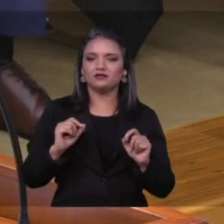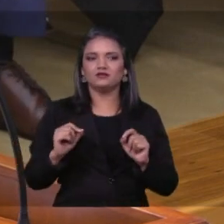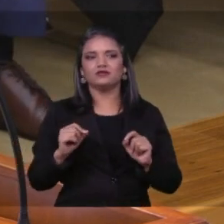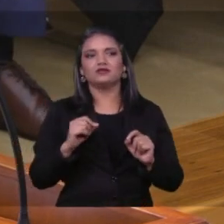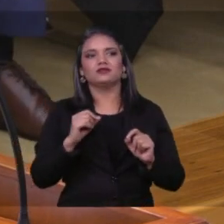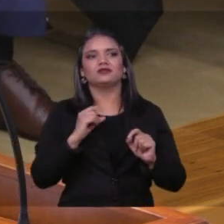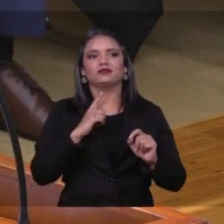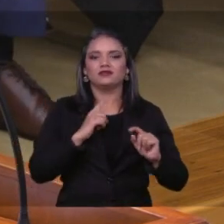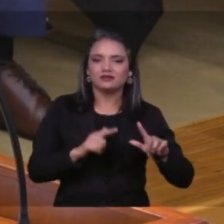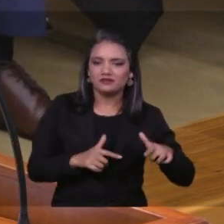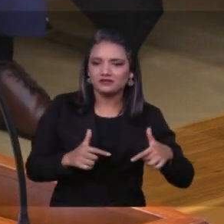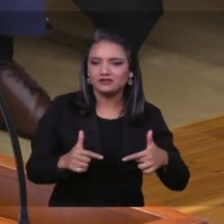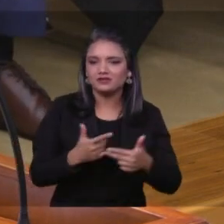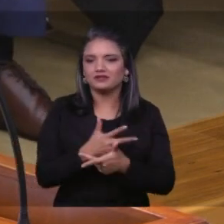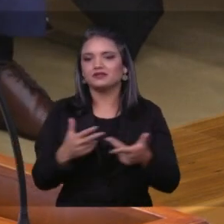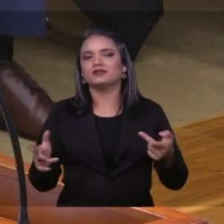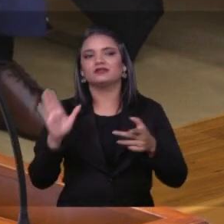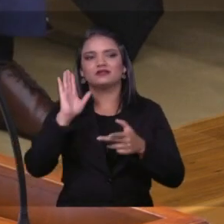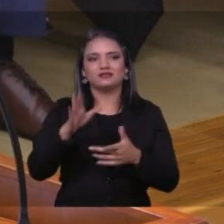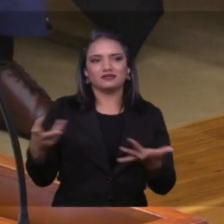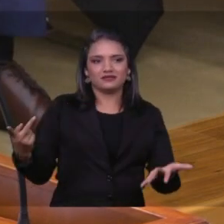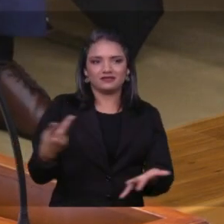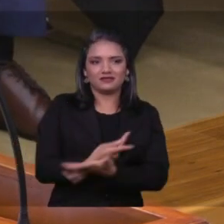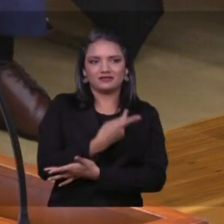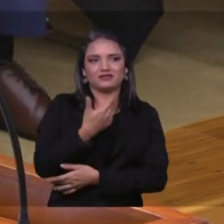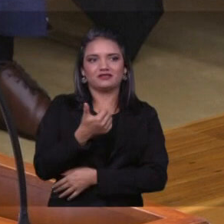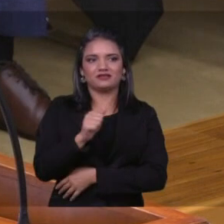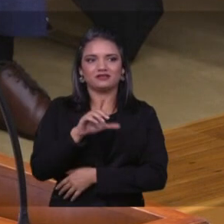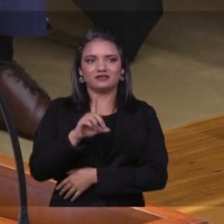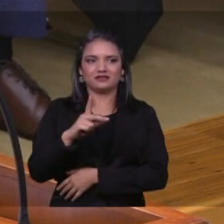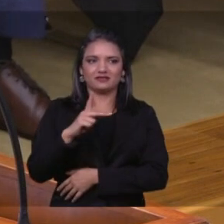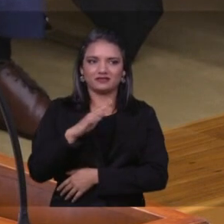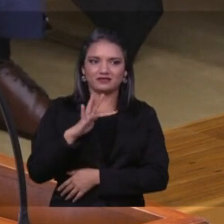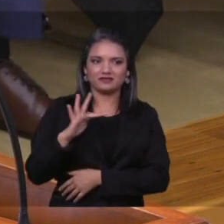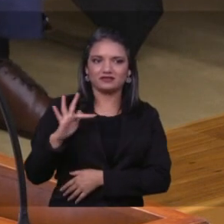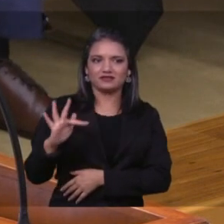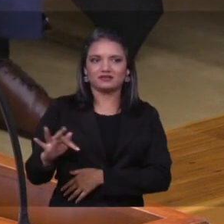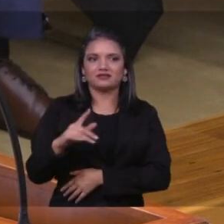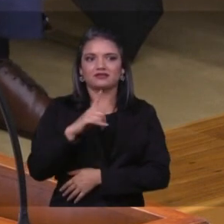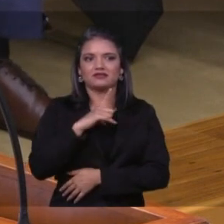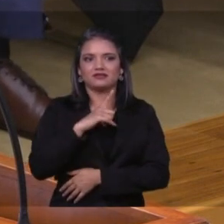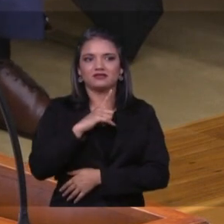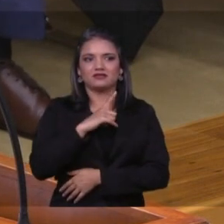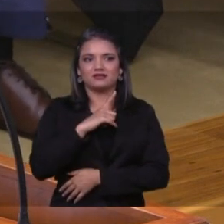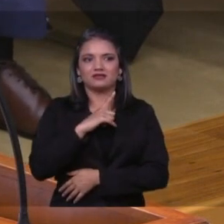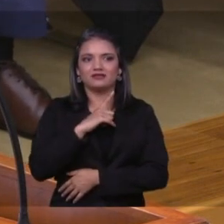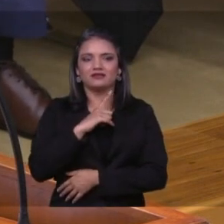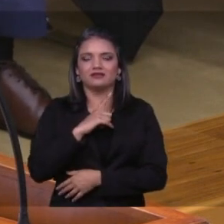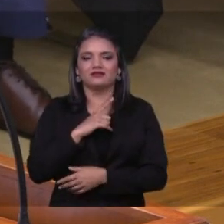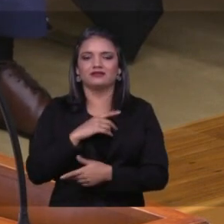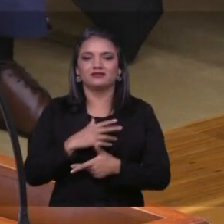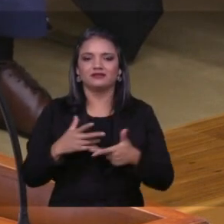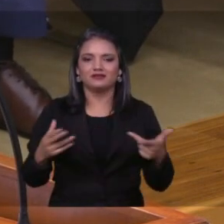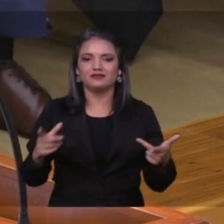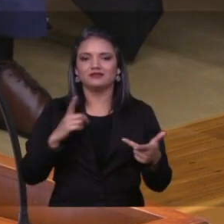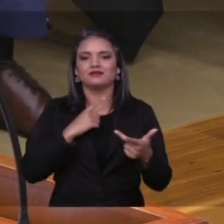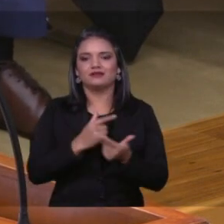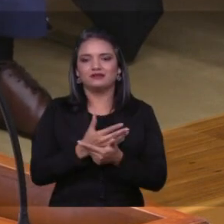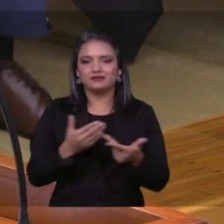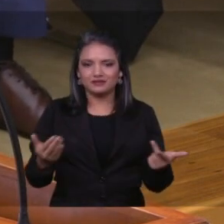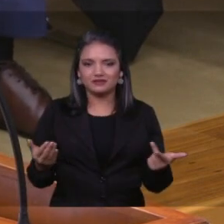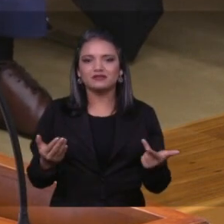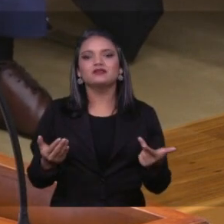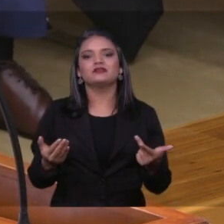do contexto fático e normativo subjacente às ADPFs, ora em julgamento. Essas medidas, amplamente documentadas em petição